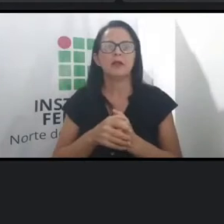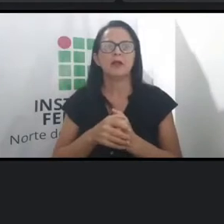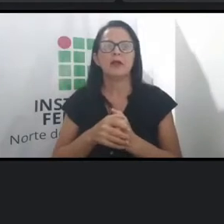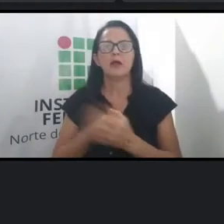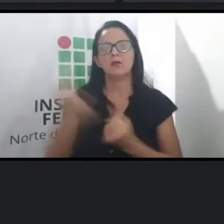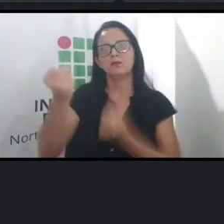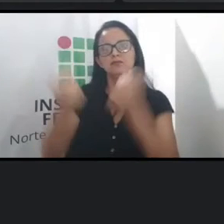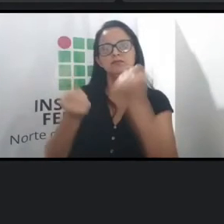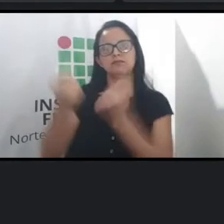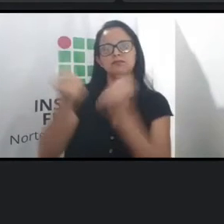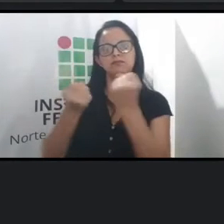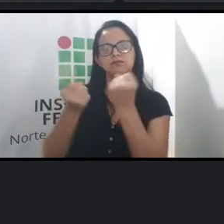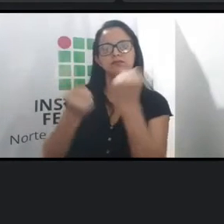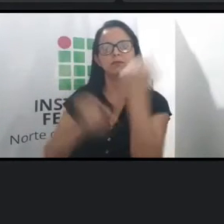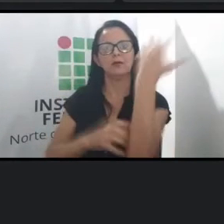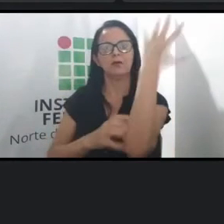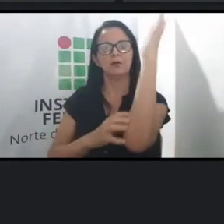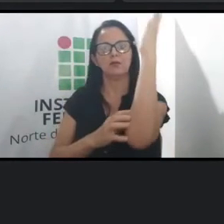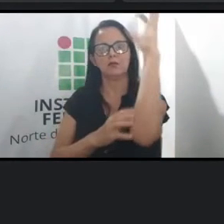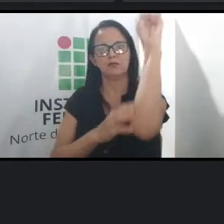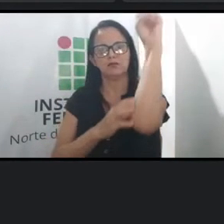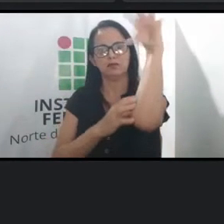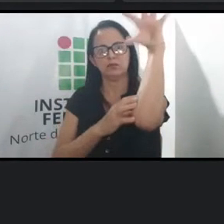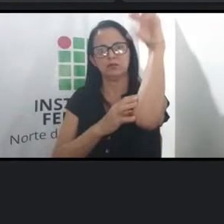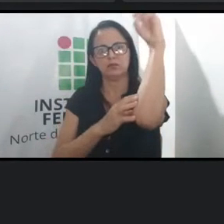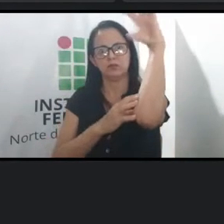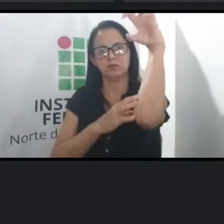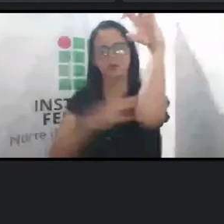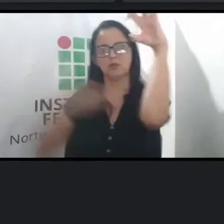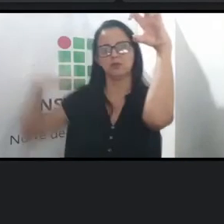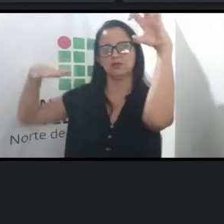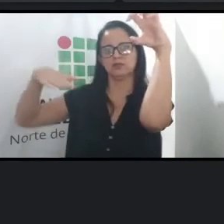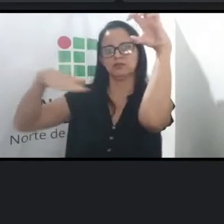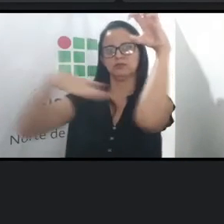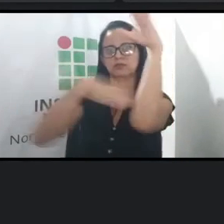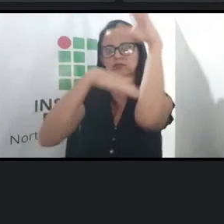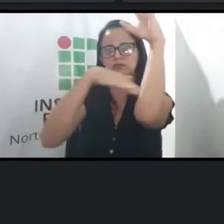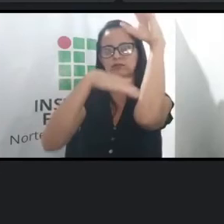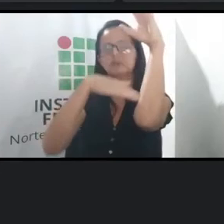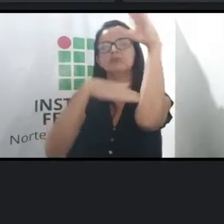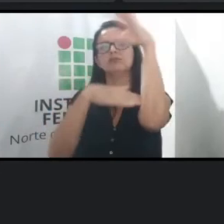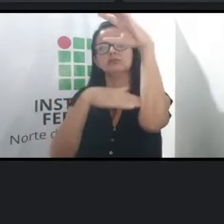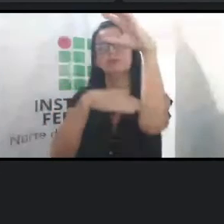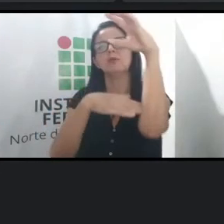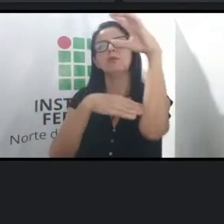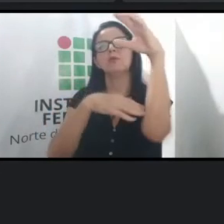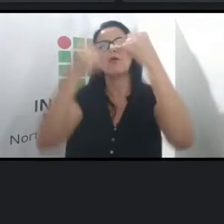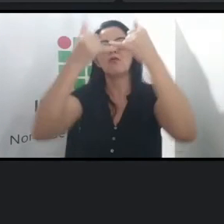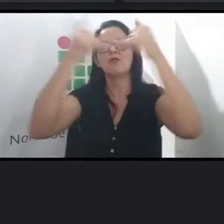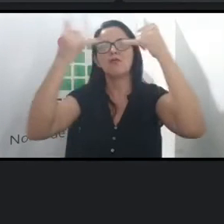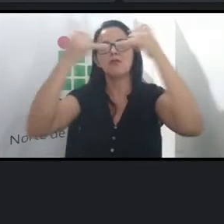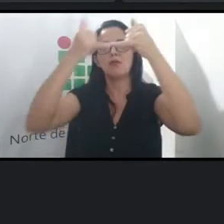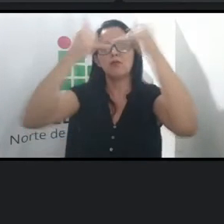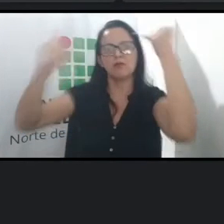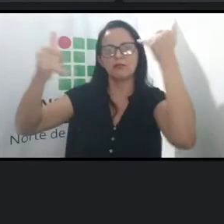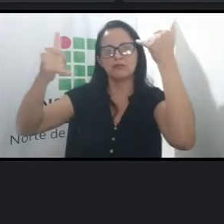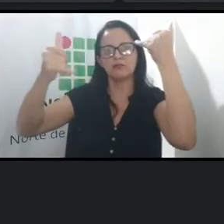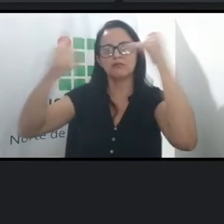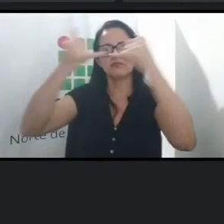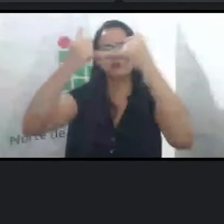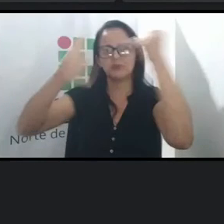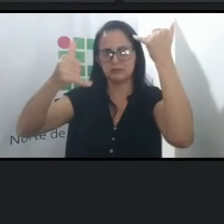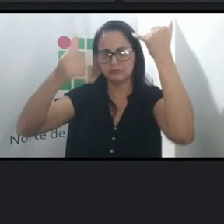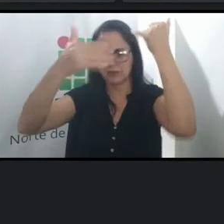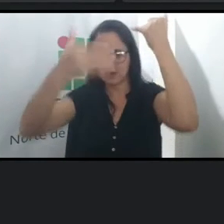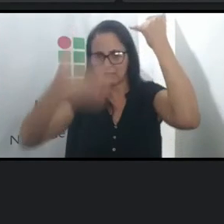colisão de veículo com porte, pode vir o quê? Um fio se romper. E esse fio se romper pode estar no solo,